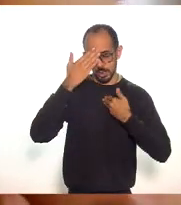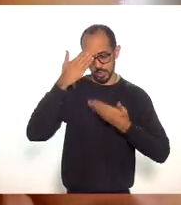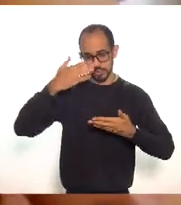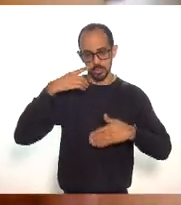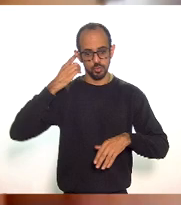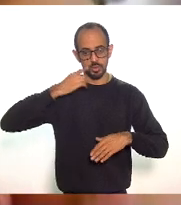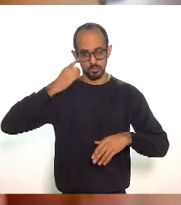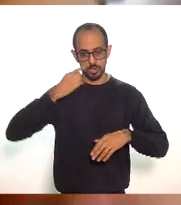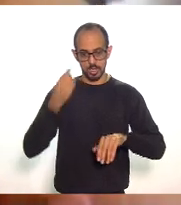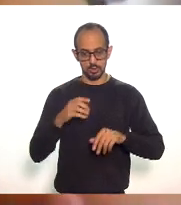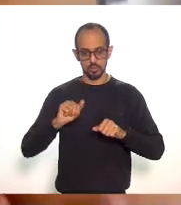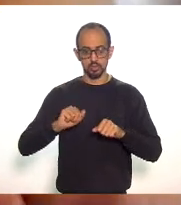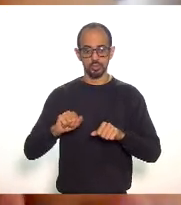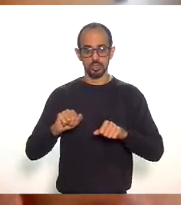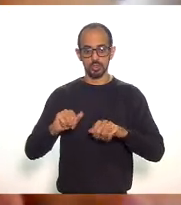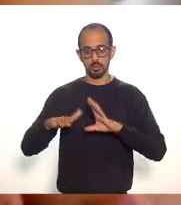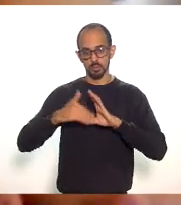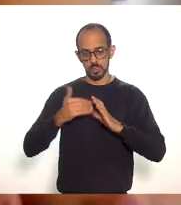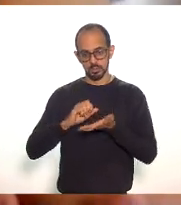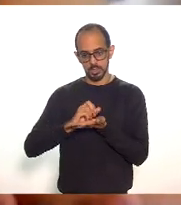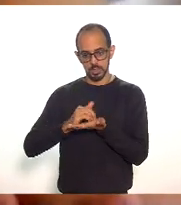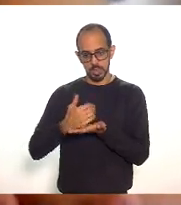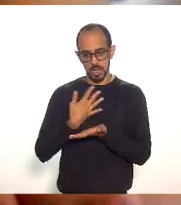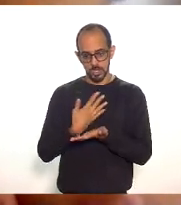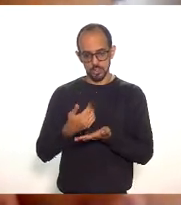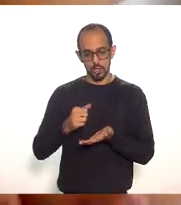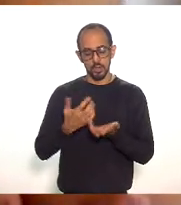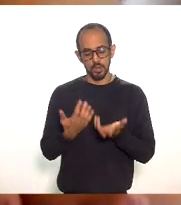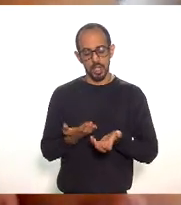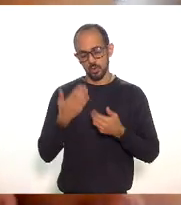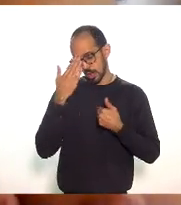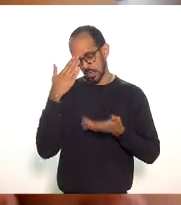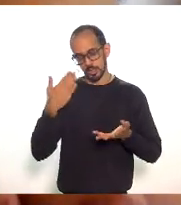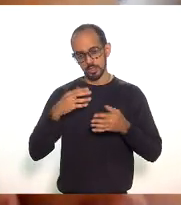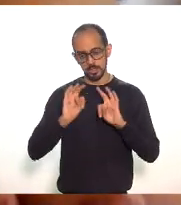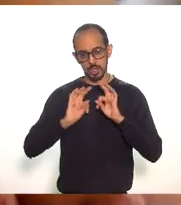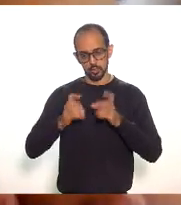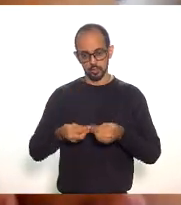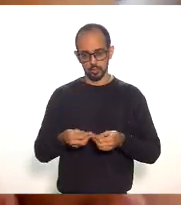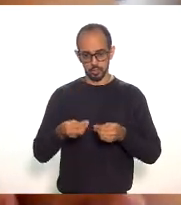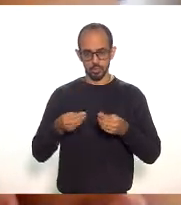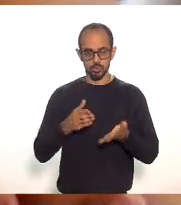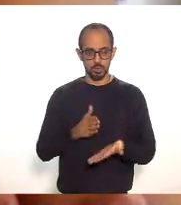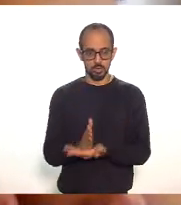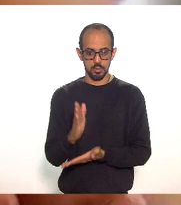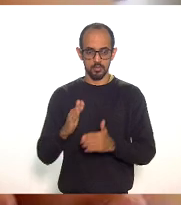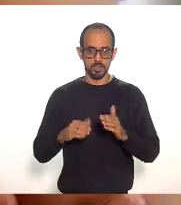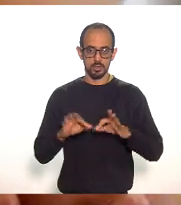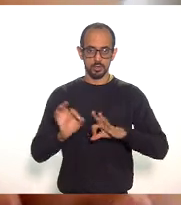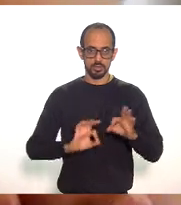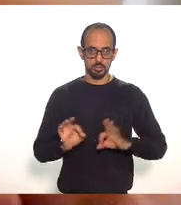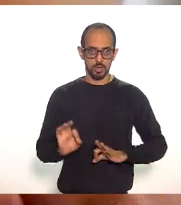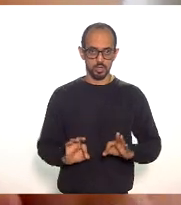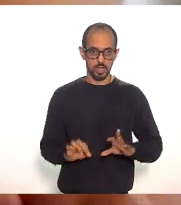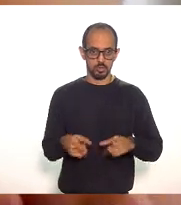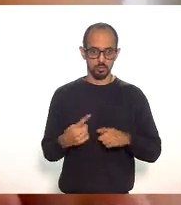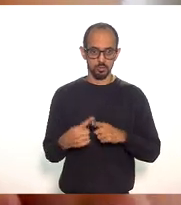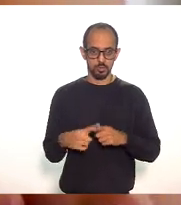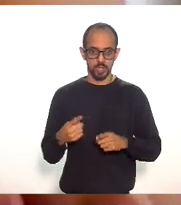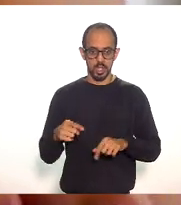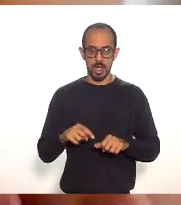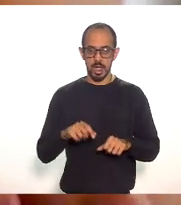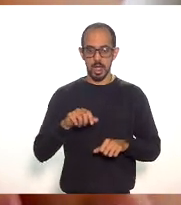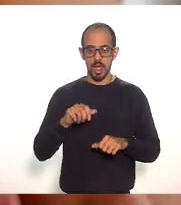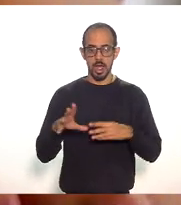têm mandado aqui, estão mandando mensagens, agradecendo a todos pela aprovação desse projeto. A aditiva